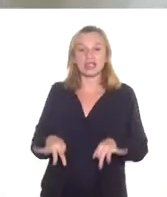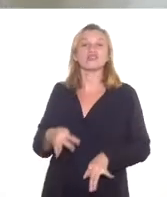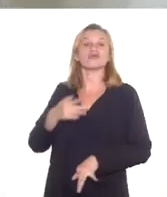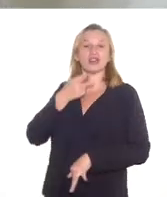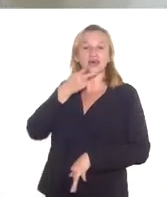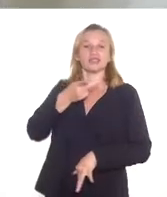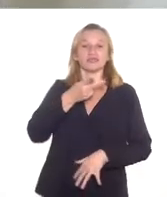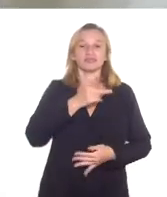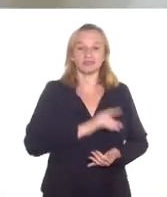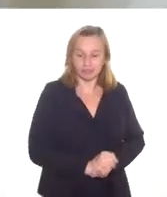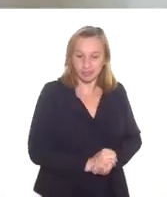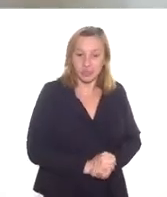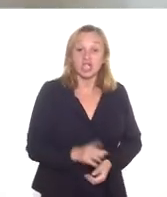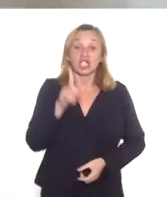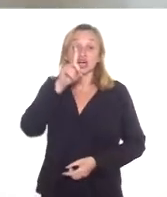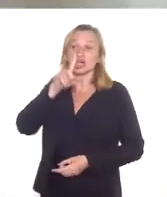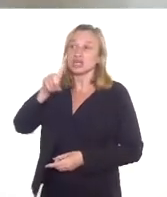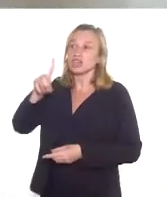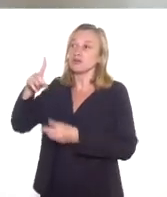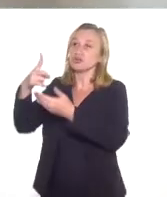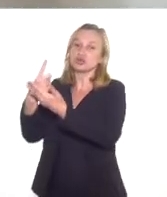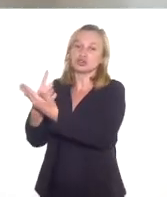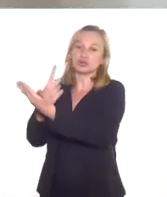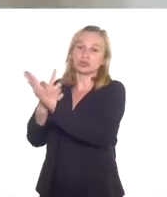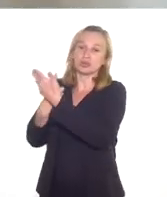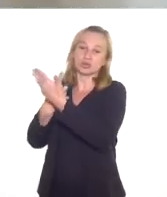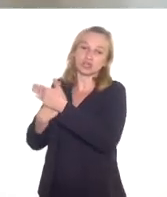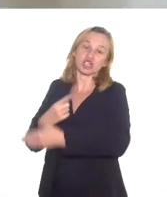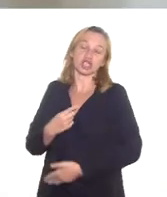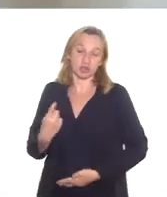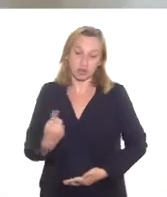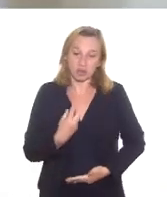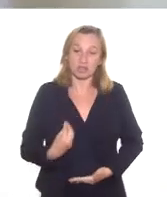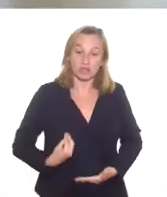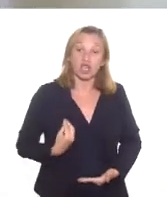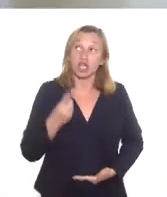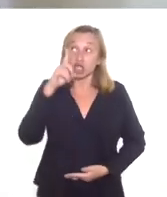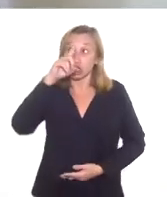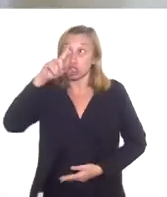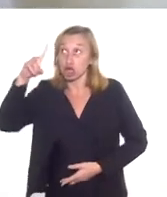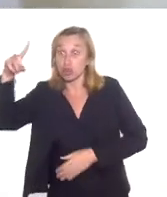dizendo que Deus nos proteja, que